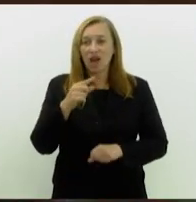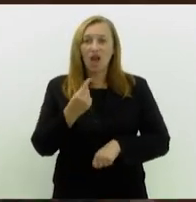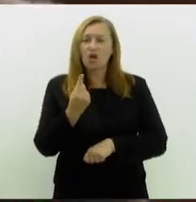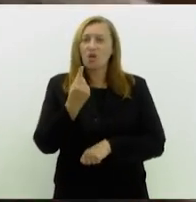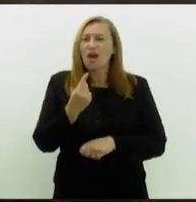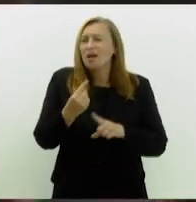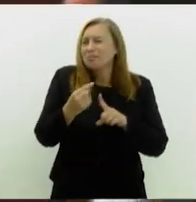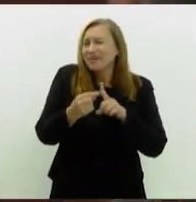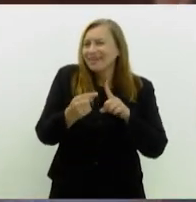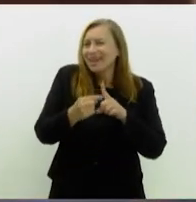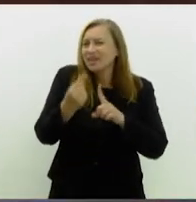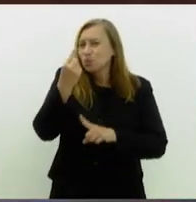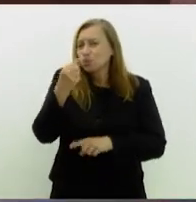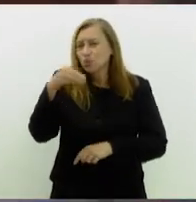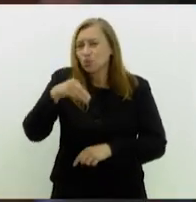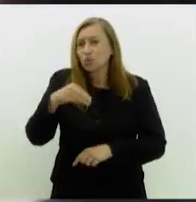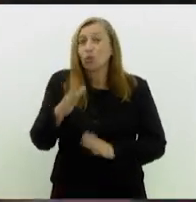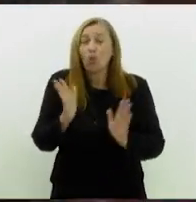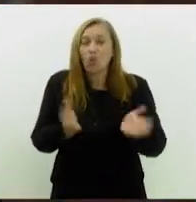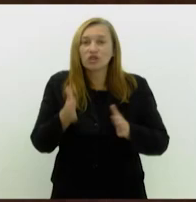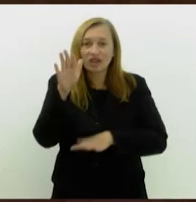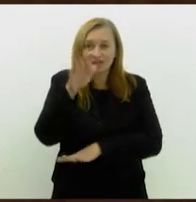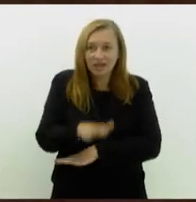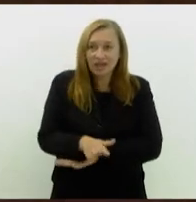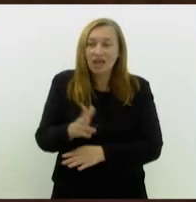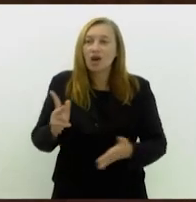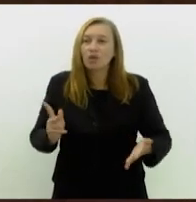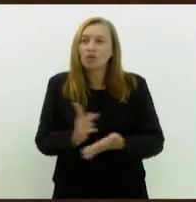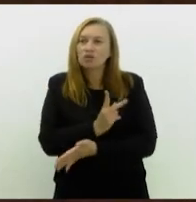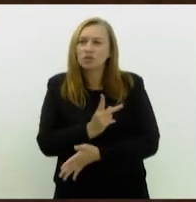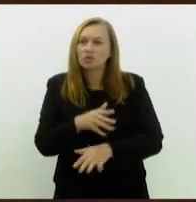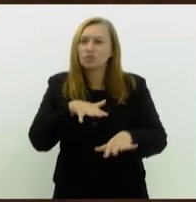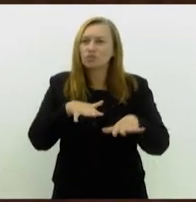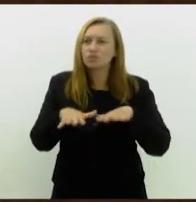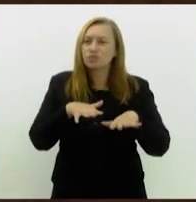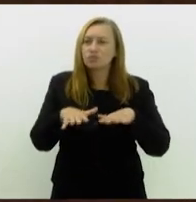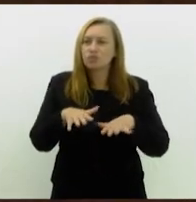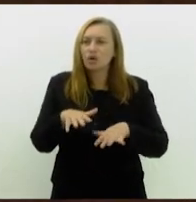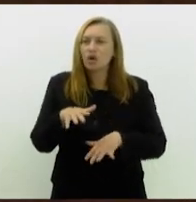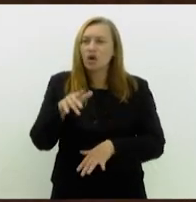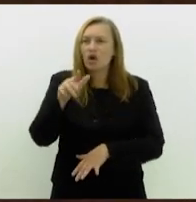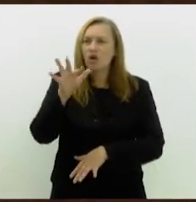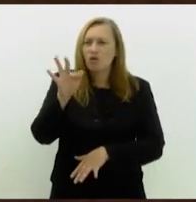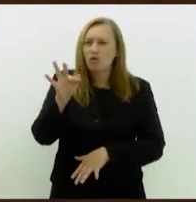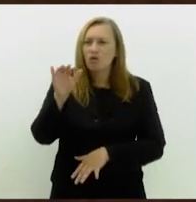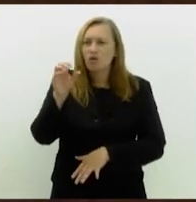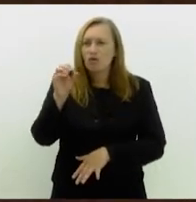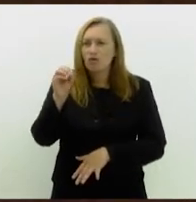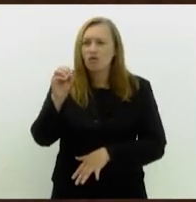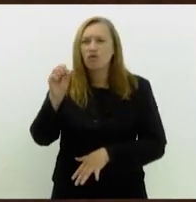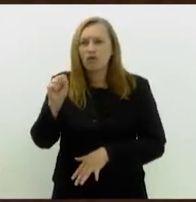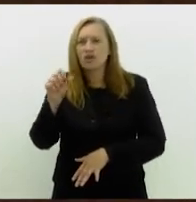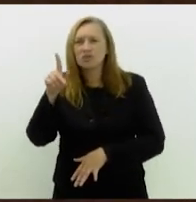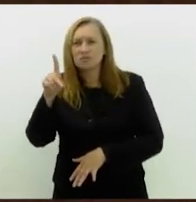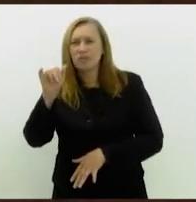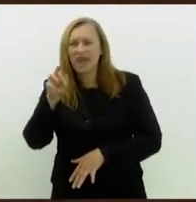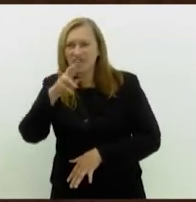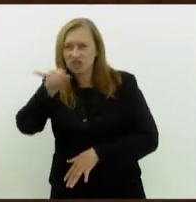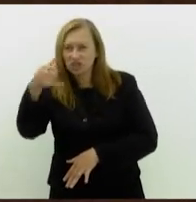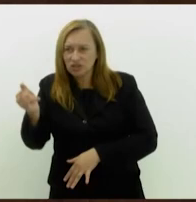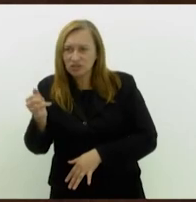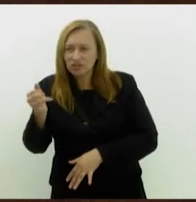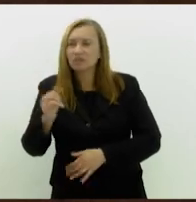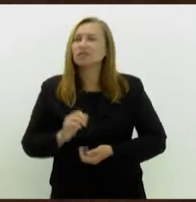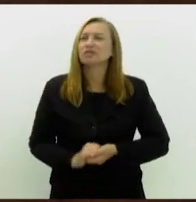um minuto eu queria dizer que hoje aqui à tarde acontece a mobilização do foos perd que é o fórum dos servidores públicos